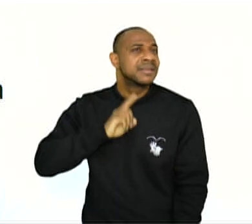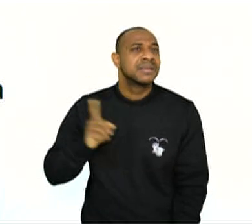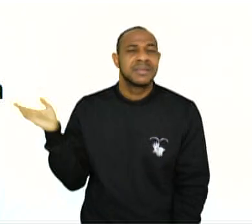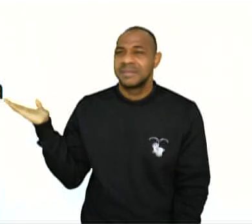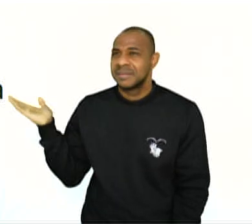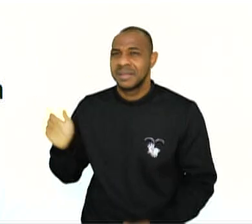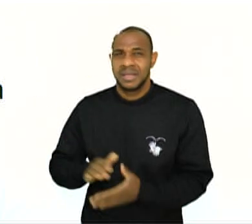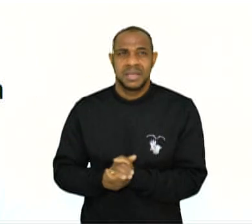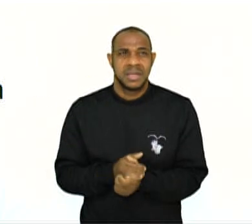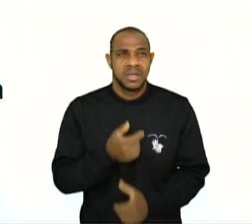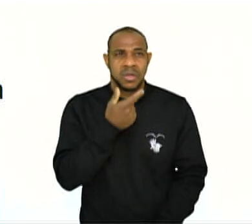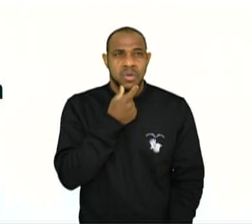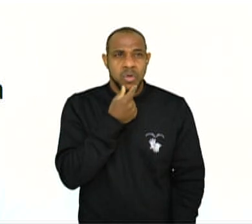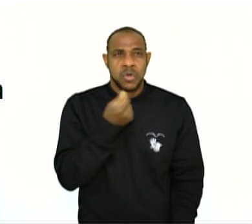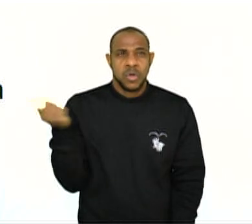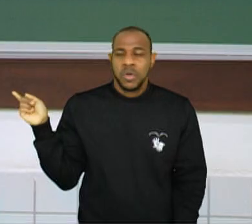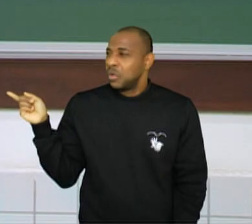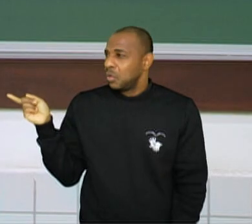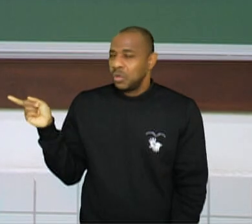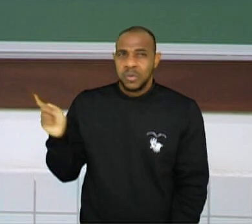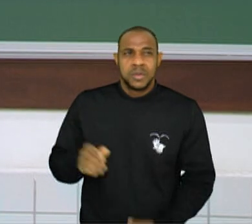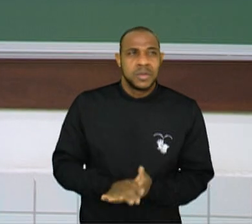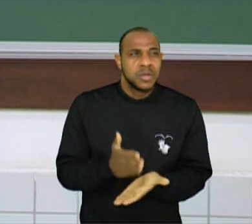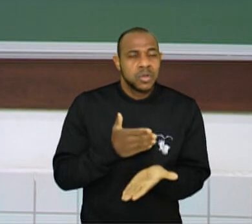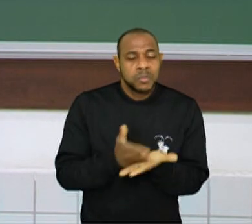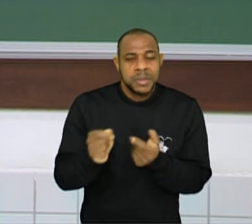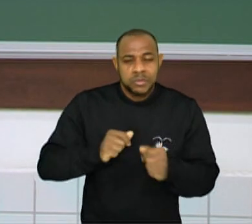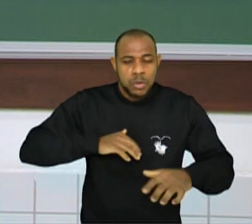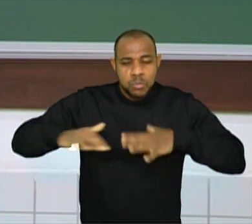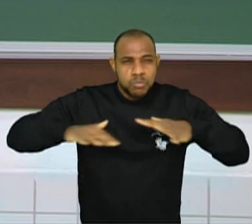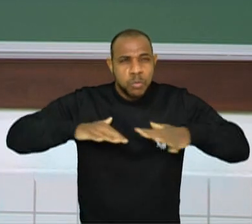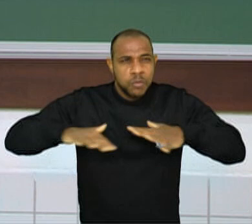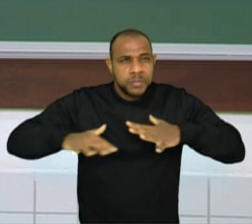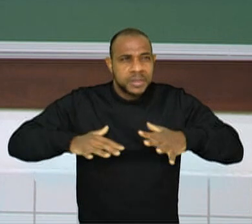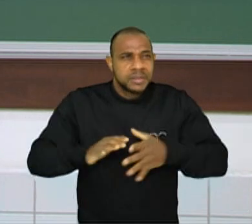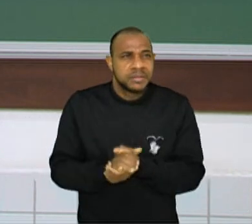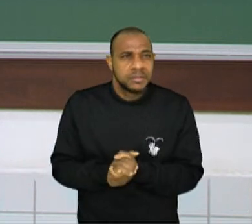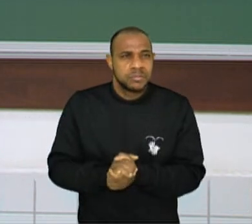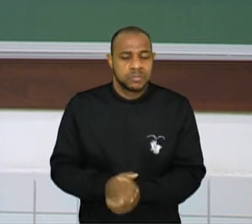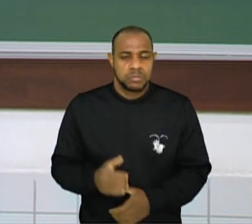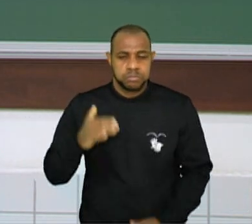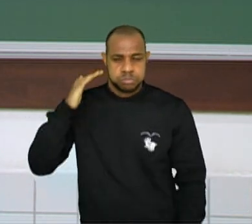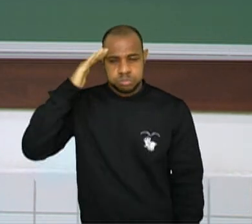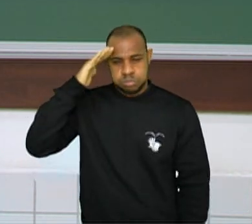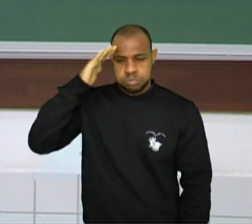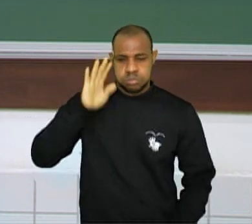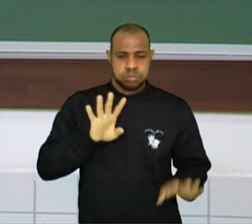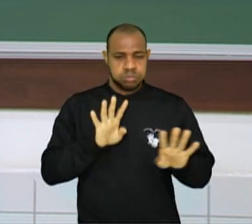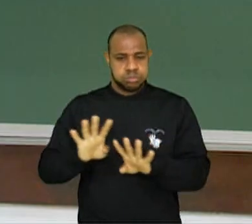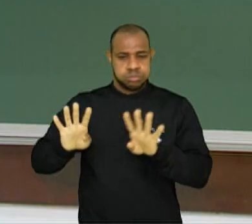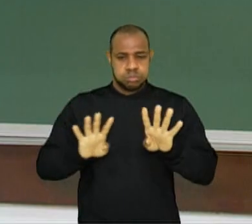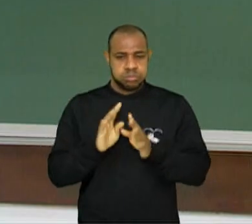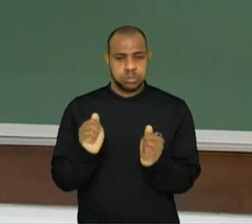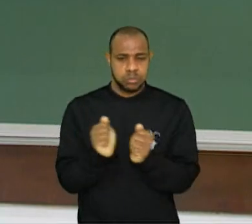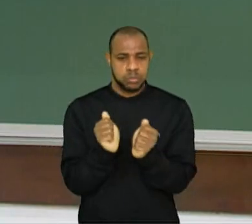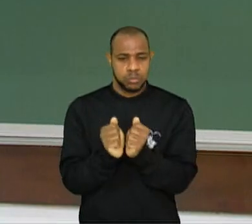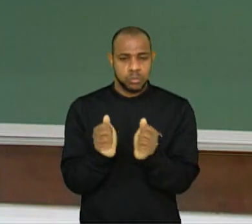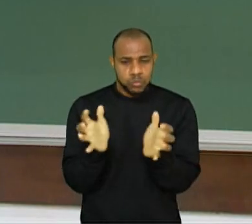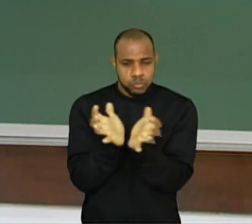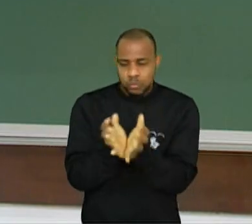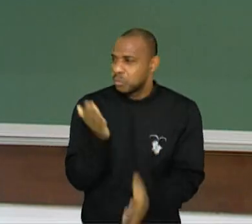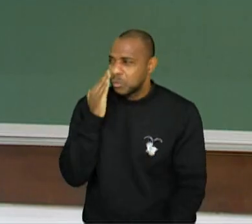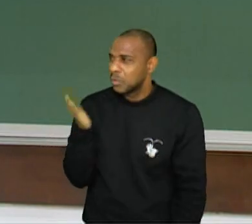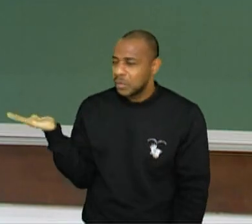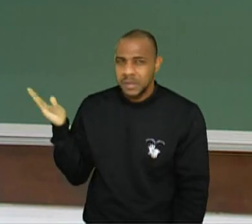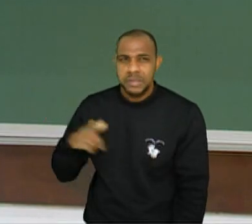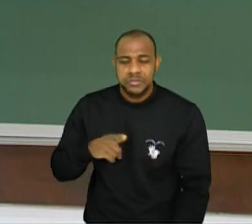o general Olímpio Mourão Filho começa uma movimentação de tropas. Isso aqui é importante pelo seguinte, havia já